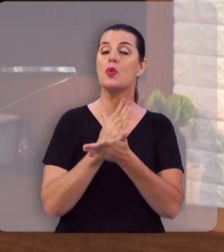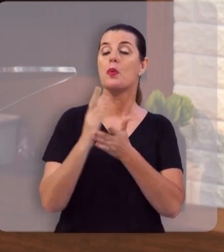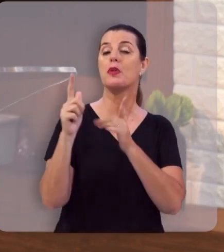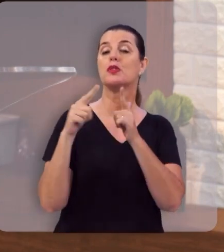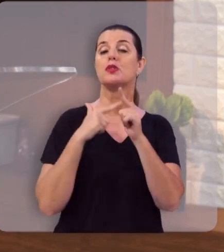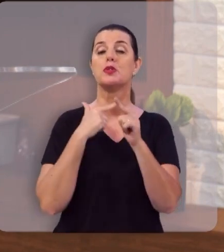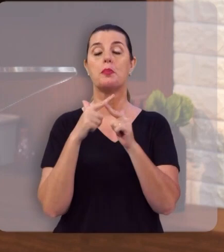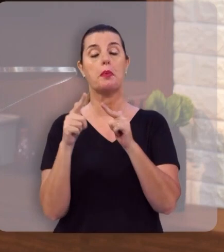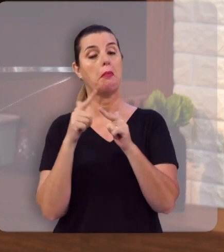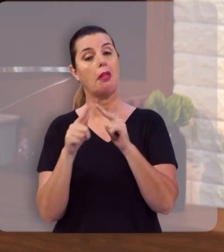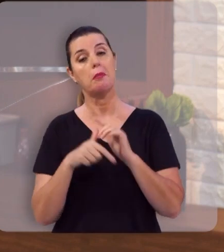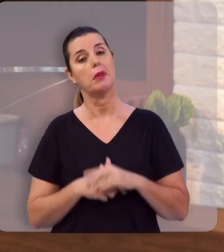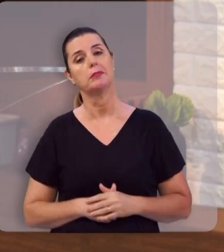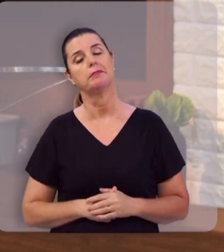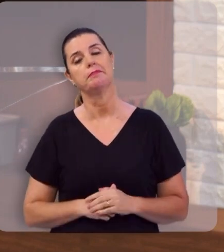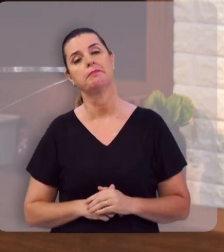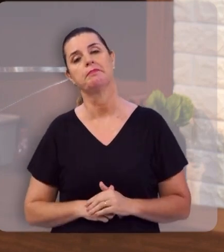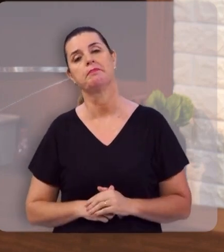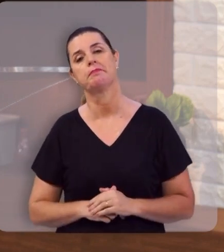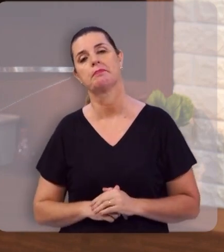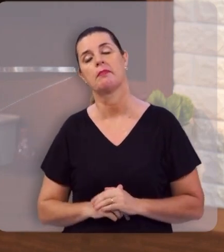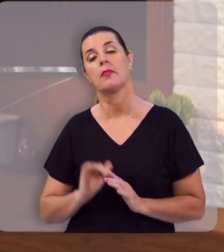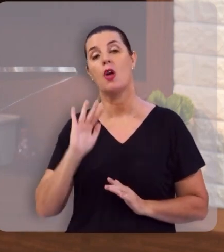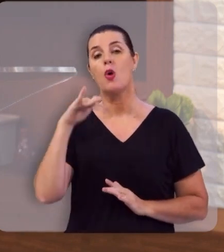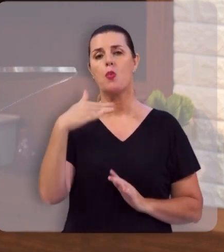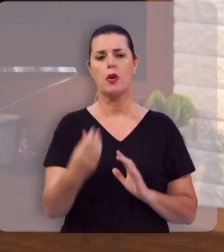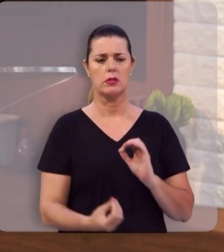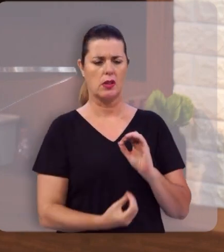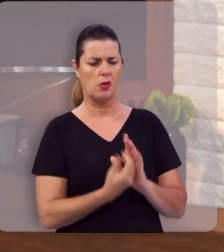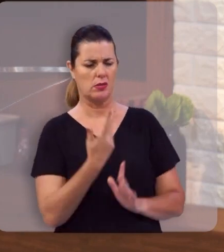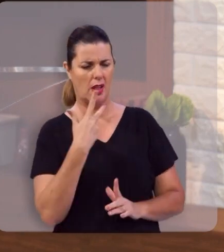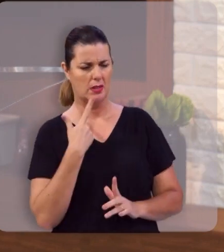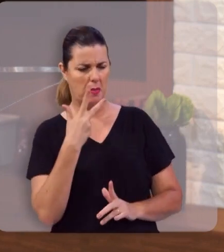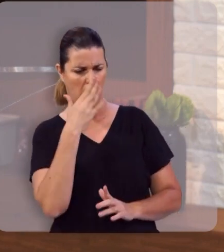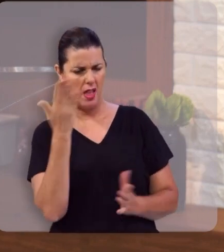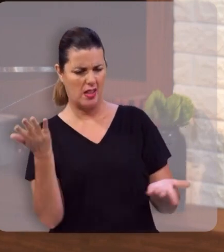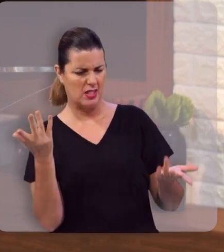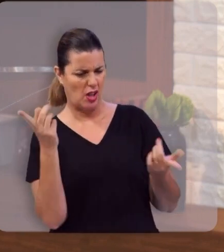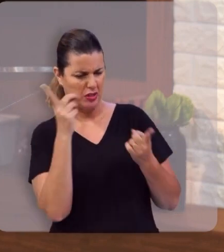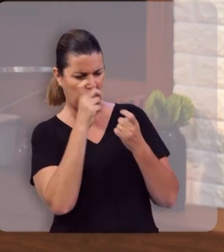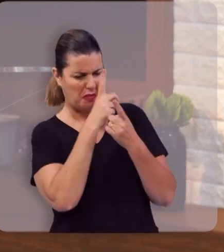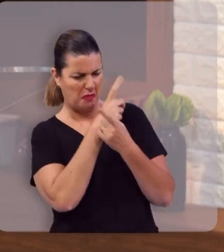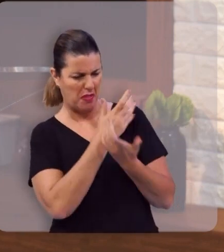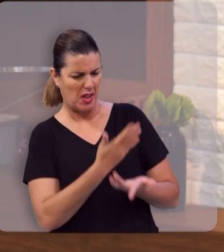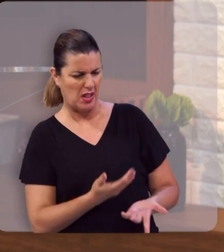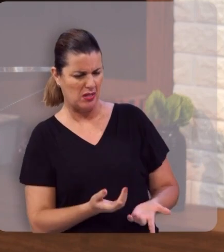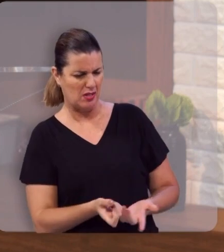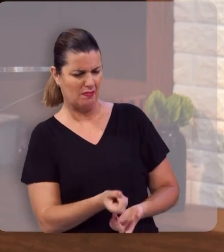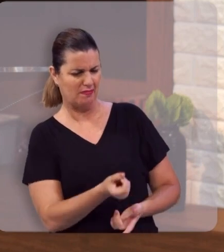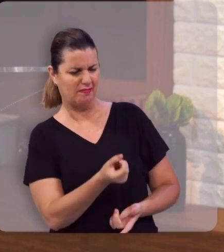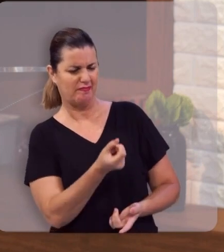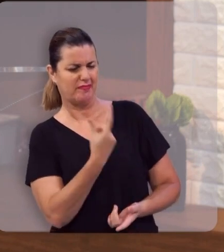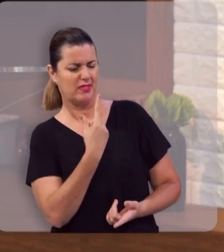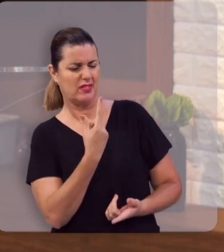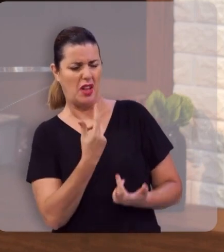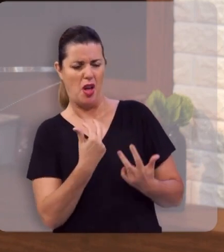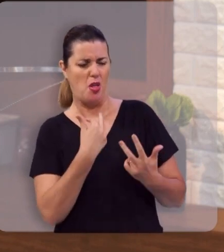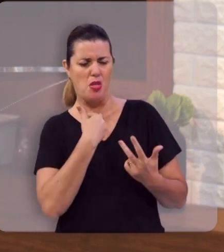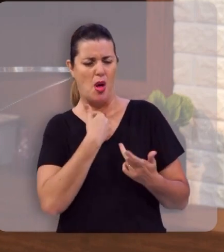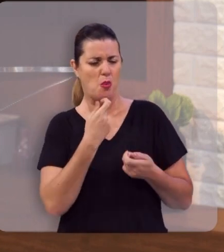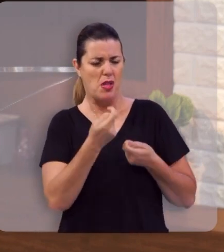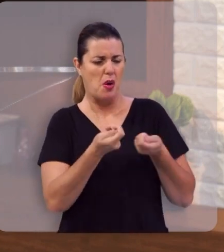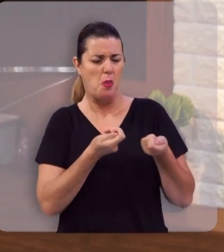da crise. É quando o cenário fica cinzento, é quando a situação parece que foge ao